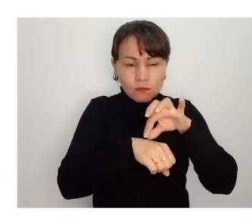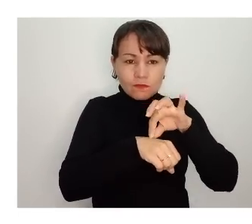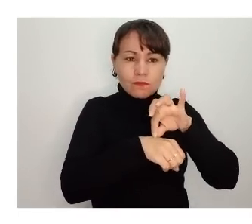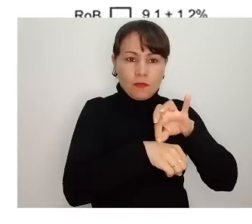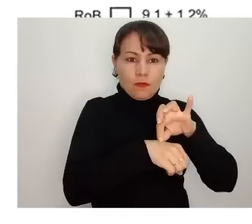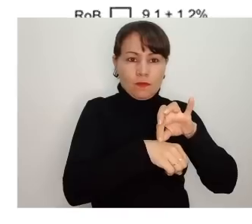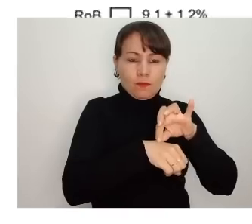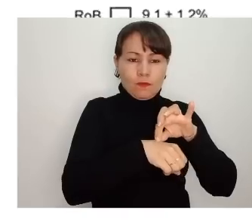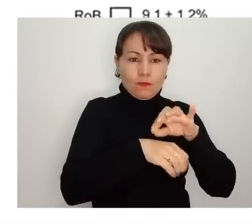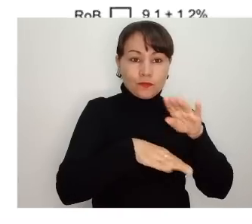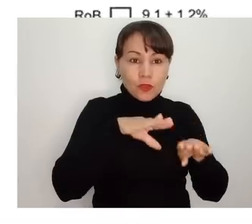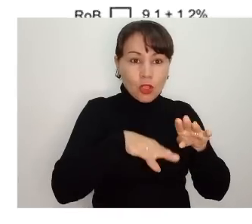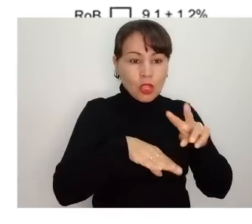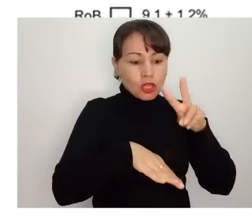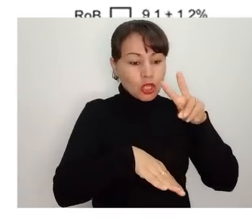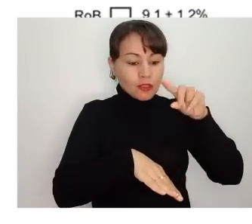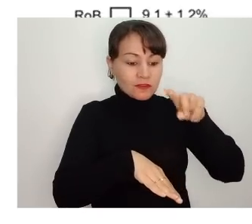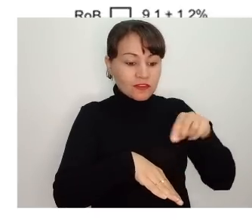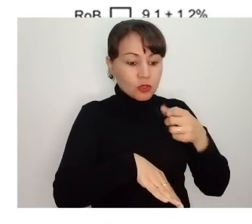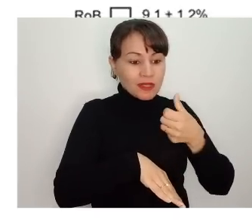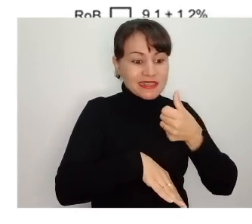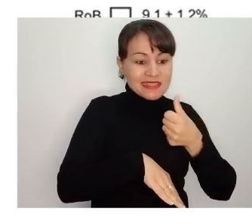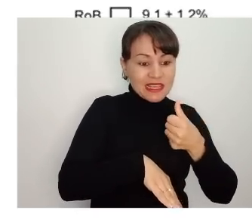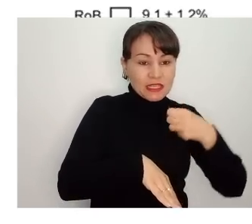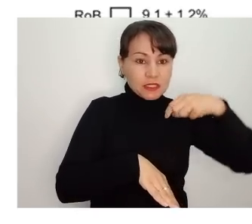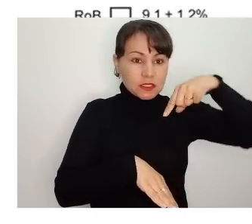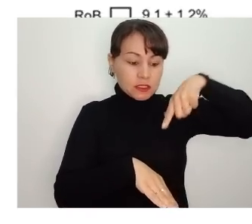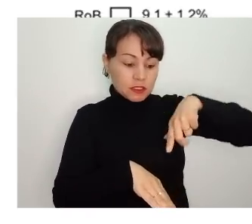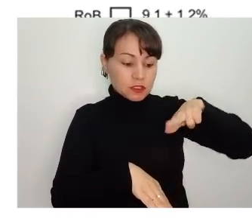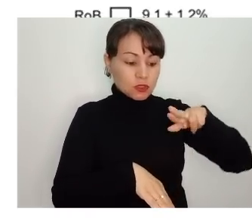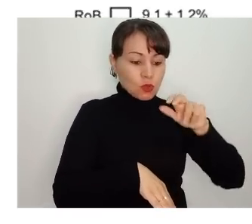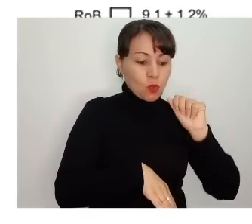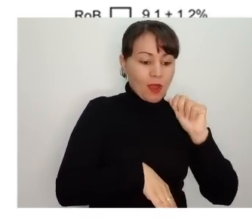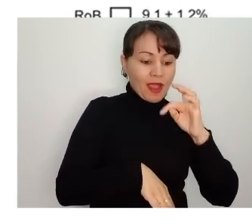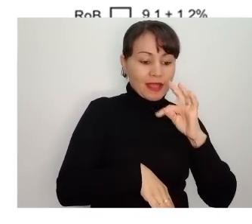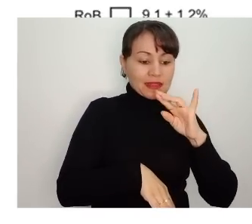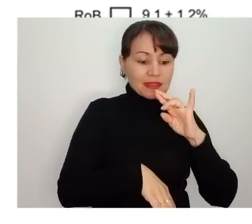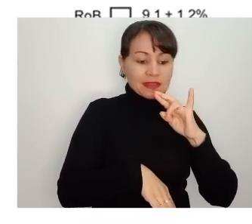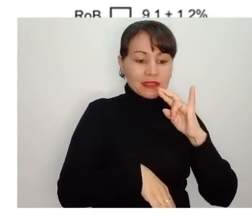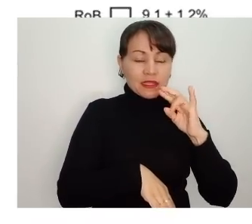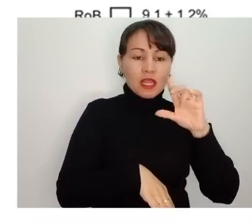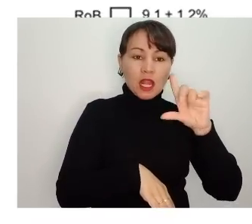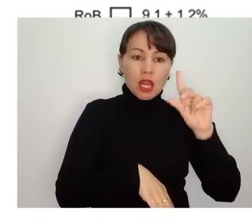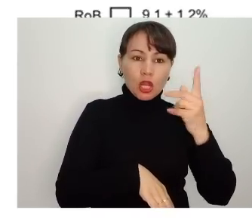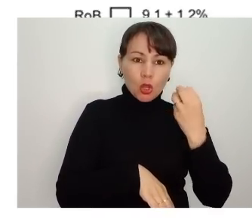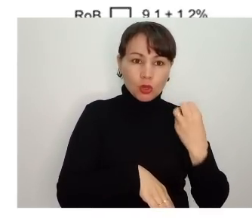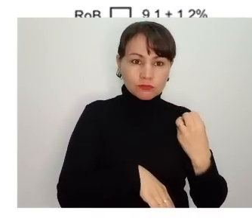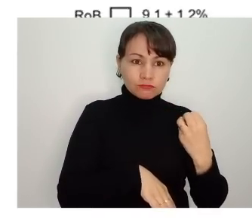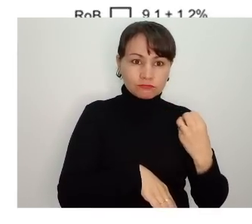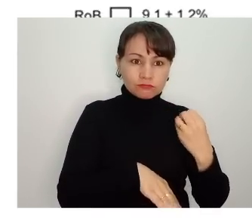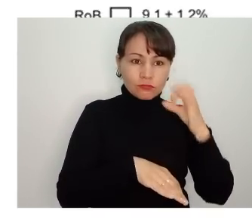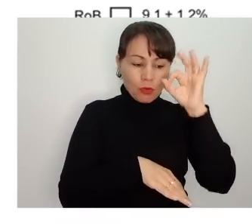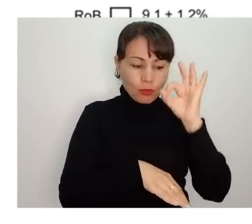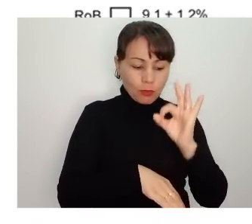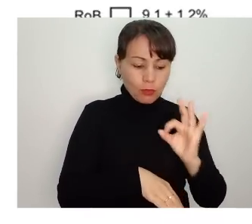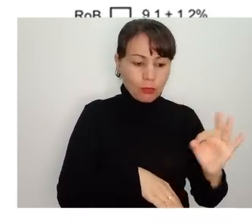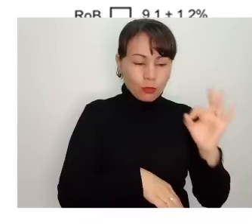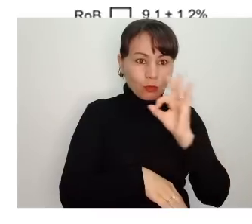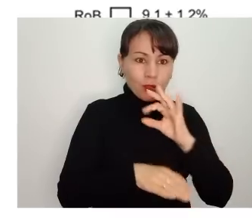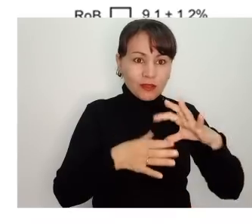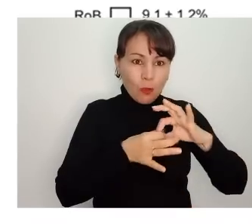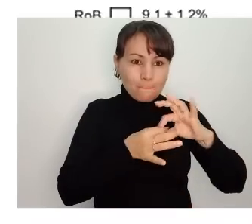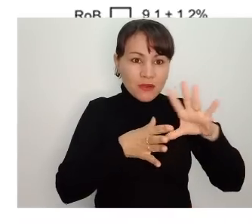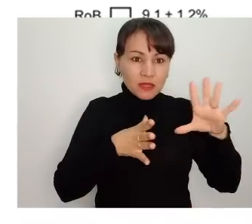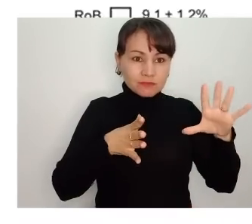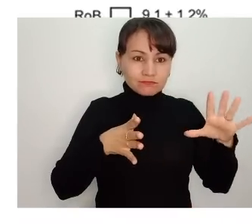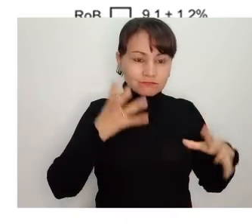Por isso que dá o equivalente a 2,6 quatrilhões de botões sinápticos que